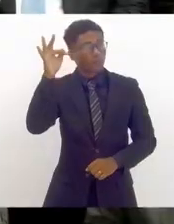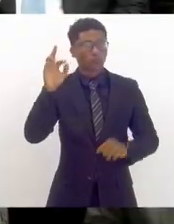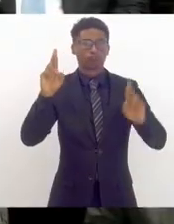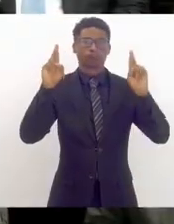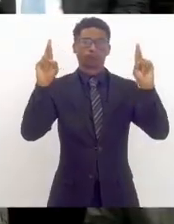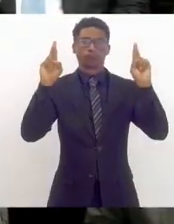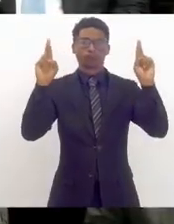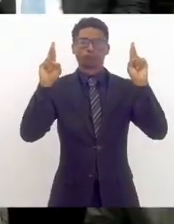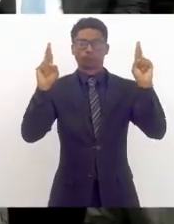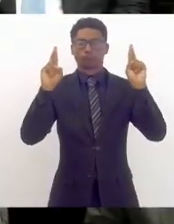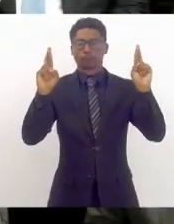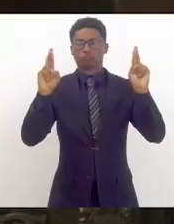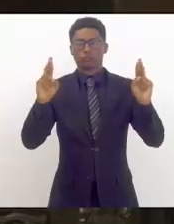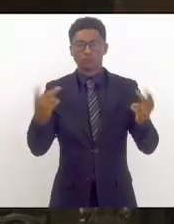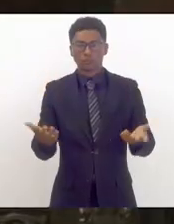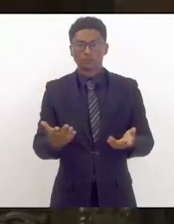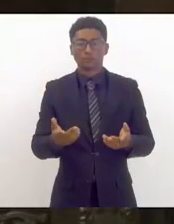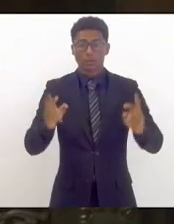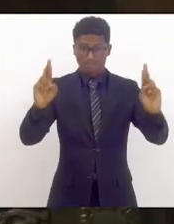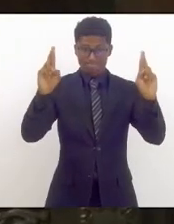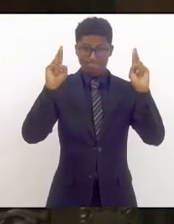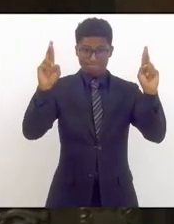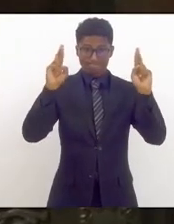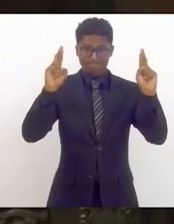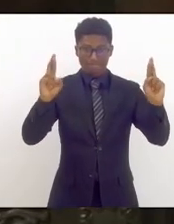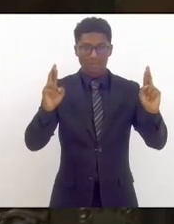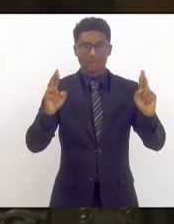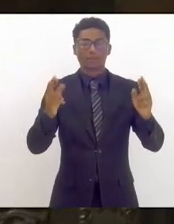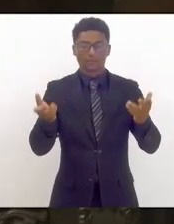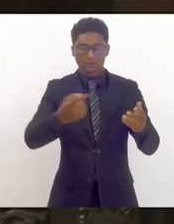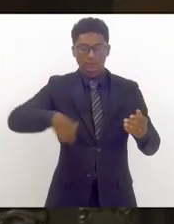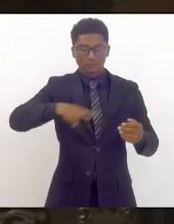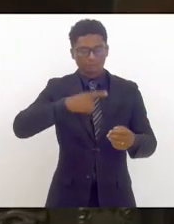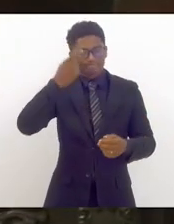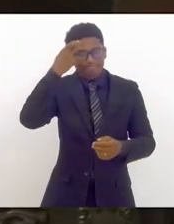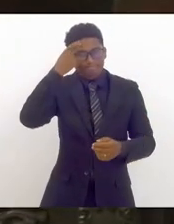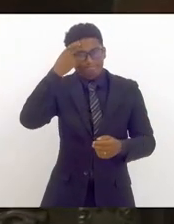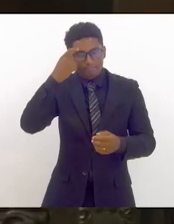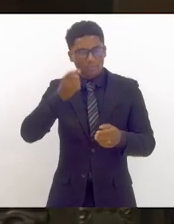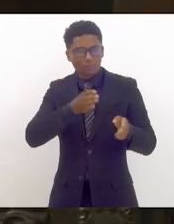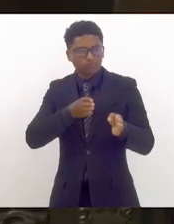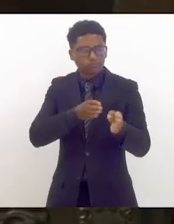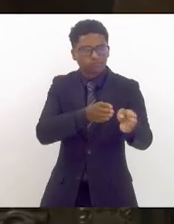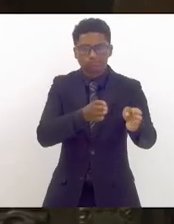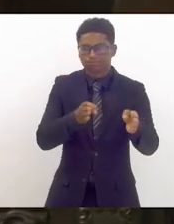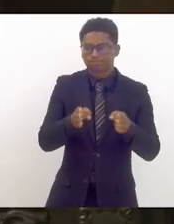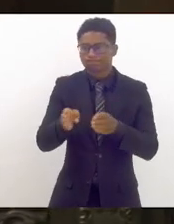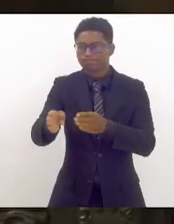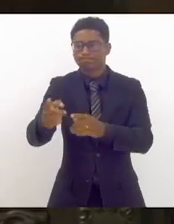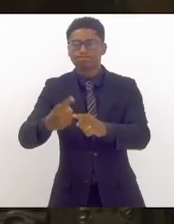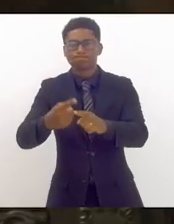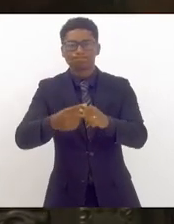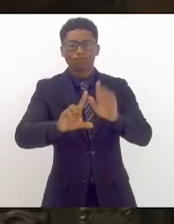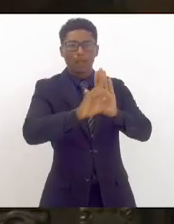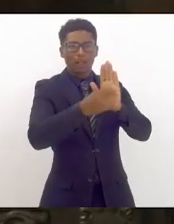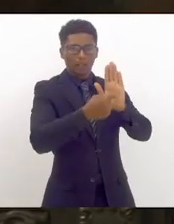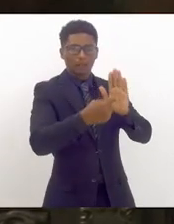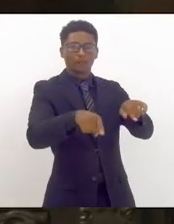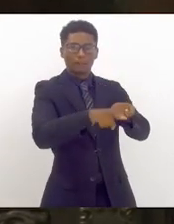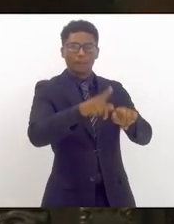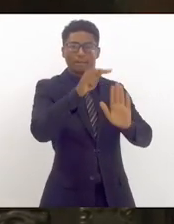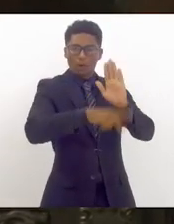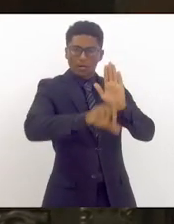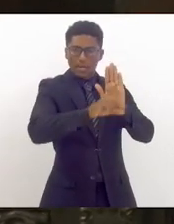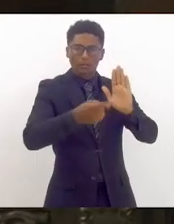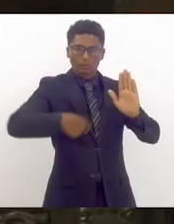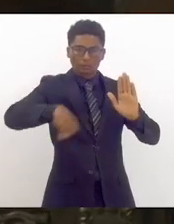a esperança que norteia nossos passos, nossas crenças, por meio de cada lei e projetos por nós defendidos, e